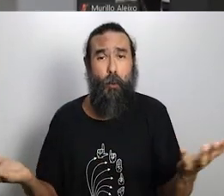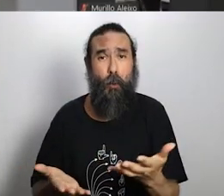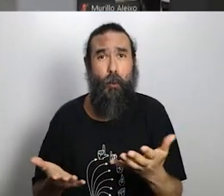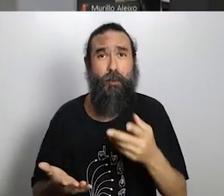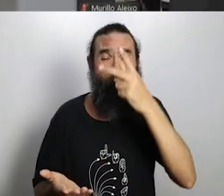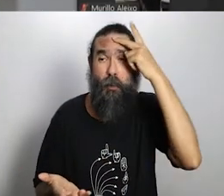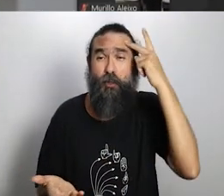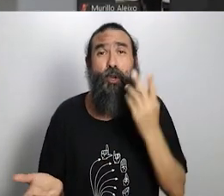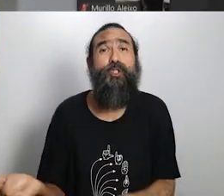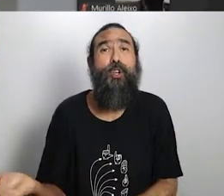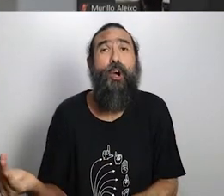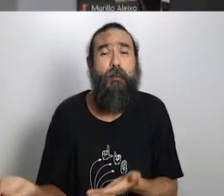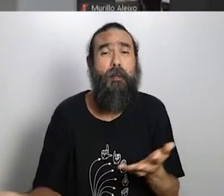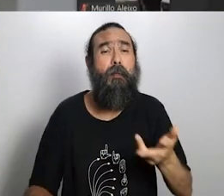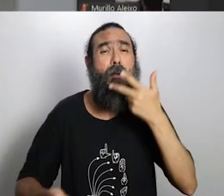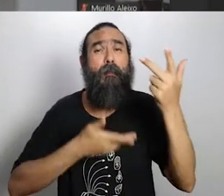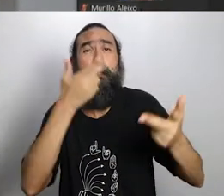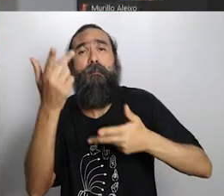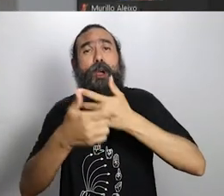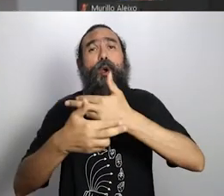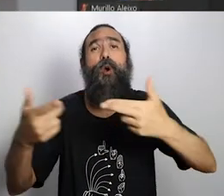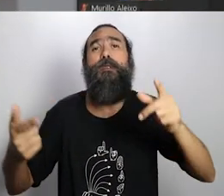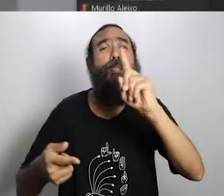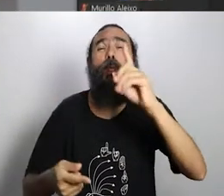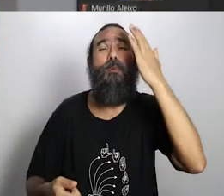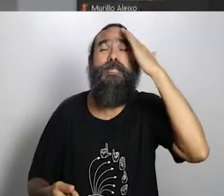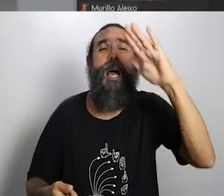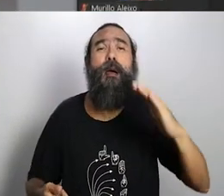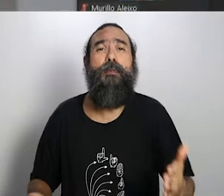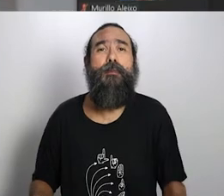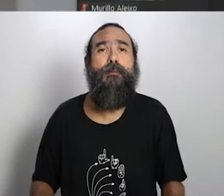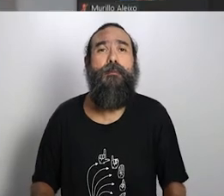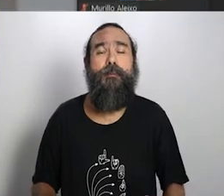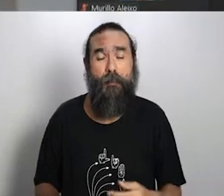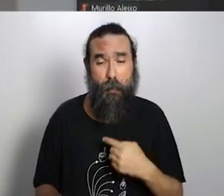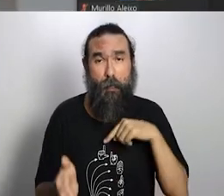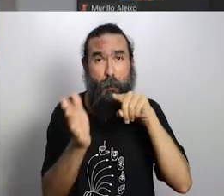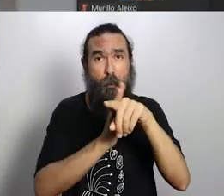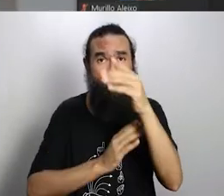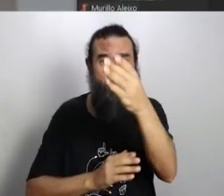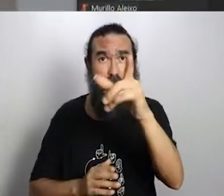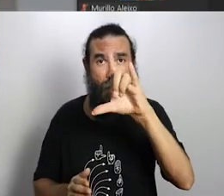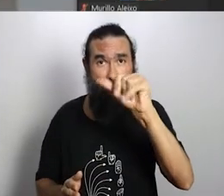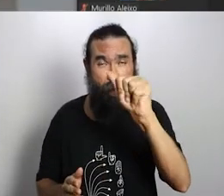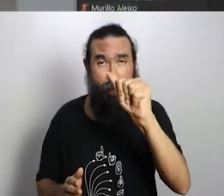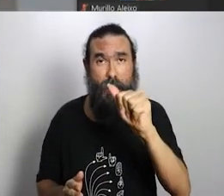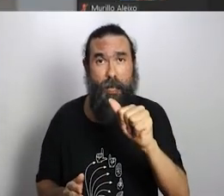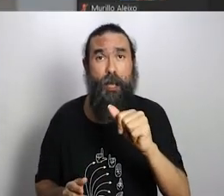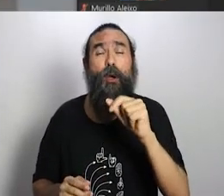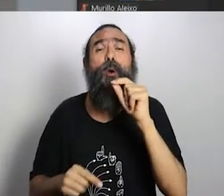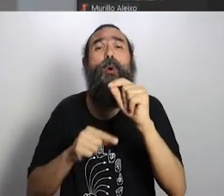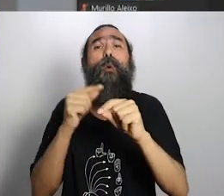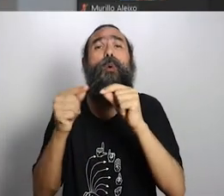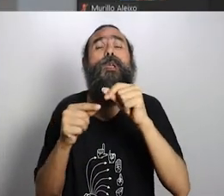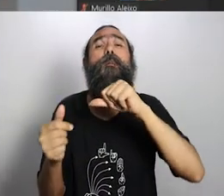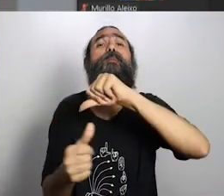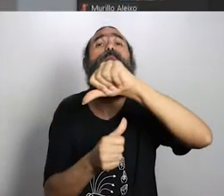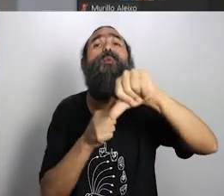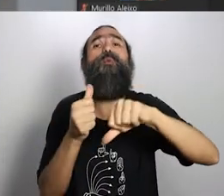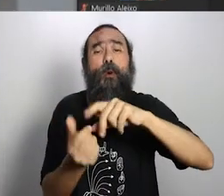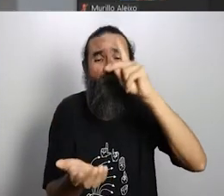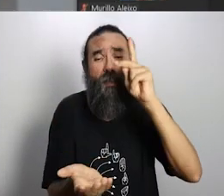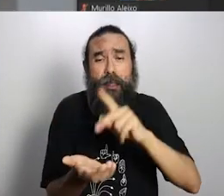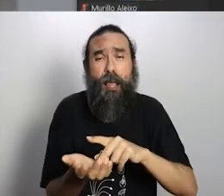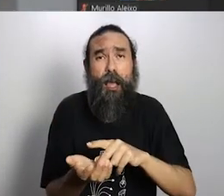verdade? Você sempre foi doutora, sempre foi patrimônio e sempre foi rainha. O que é que mudou